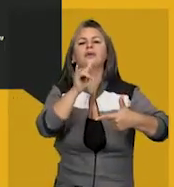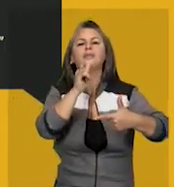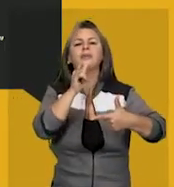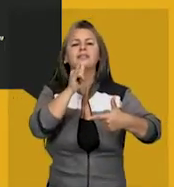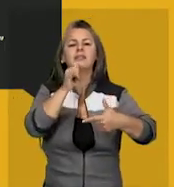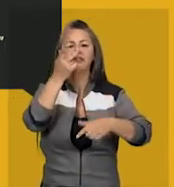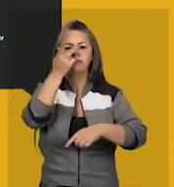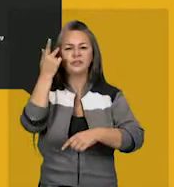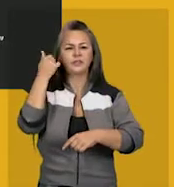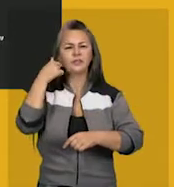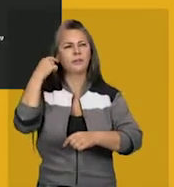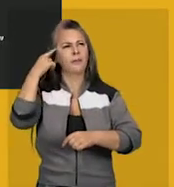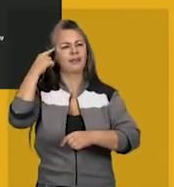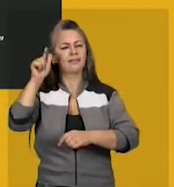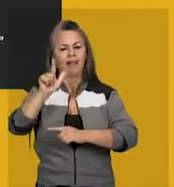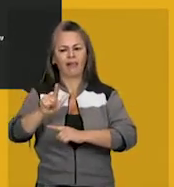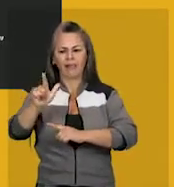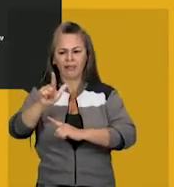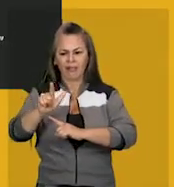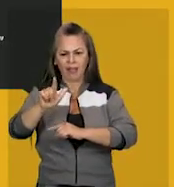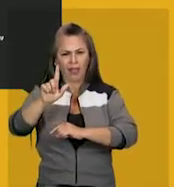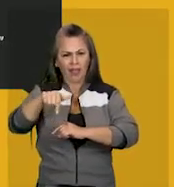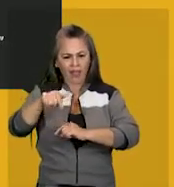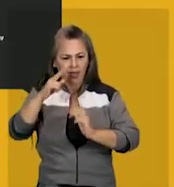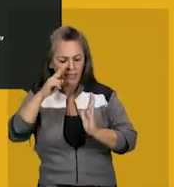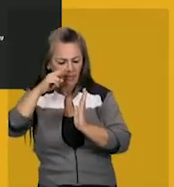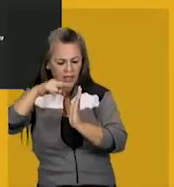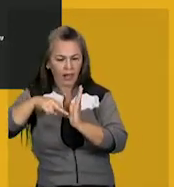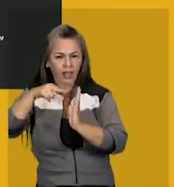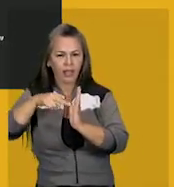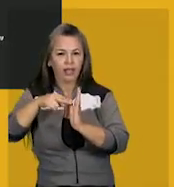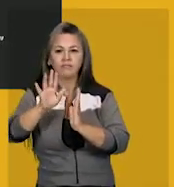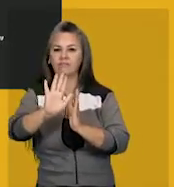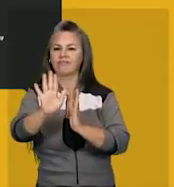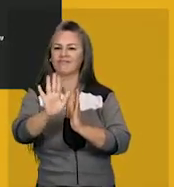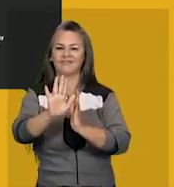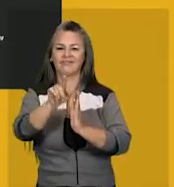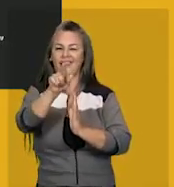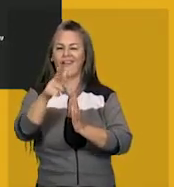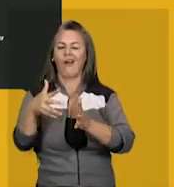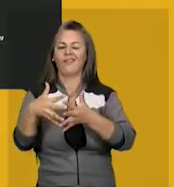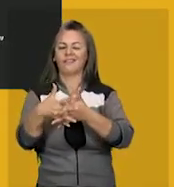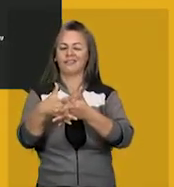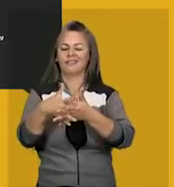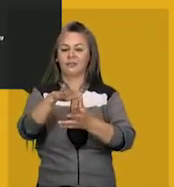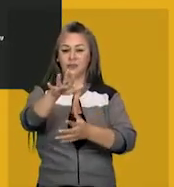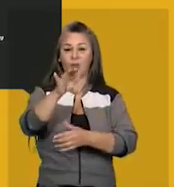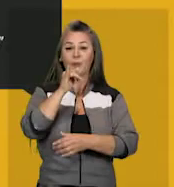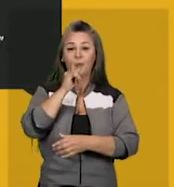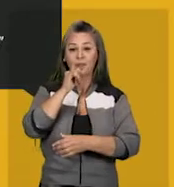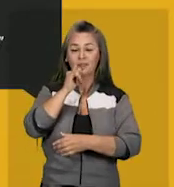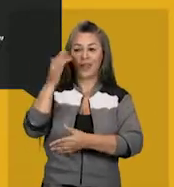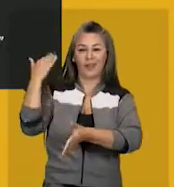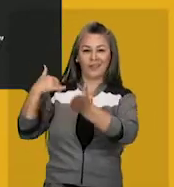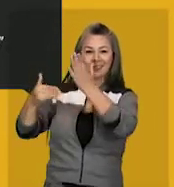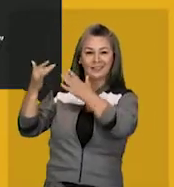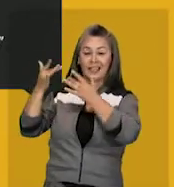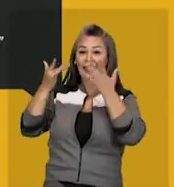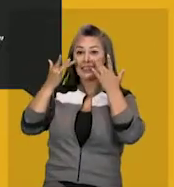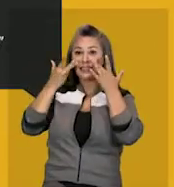lido. Não. O teatro grego, que é onde nasce o teatro, lá na Grécia Antiga, na verdade ele é para